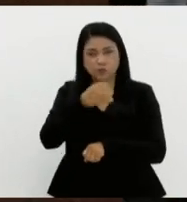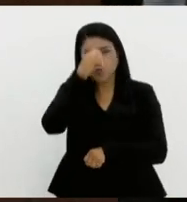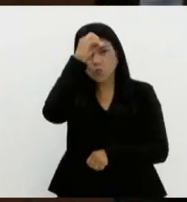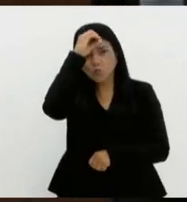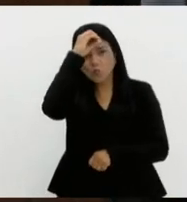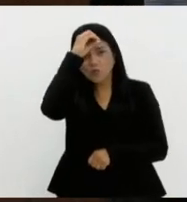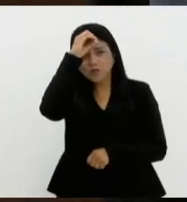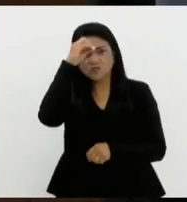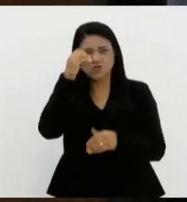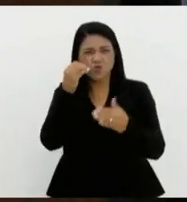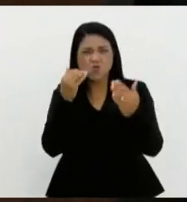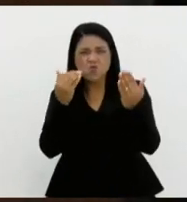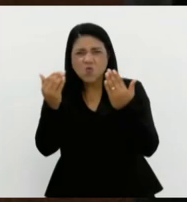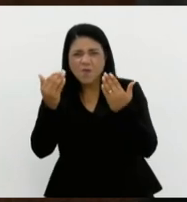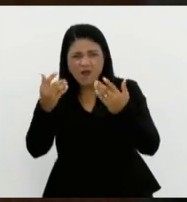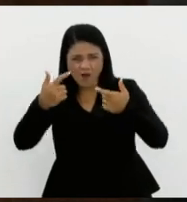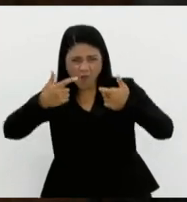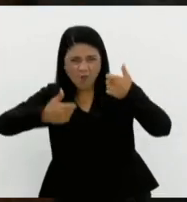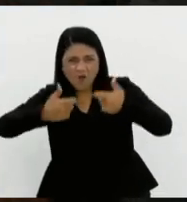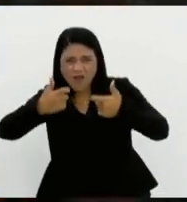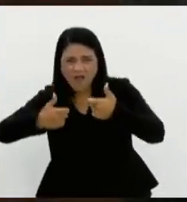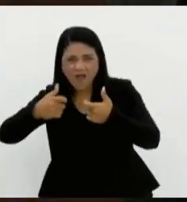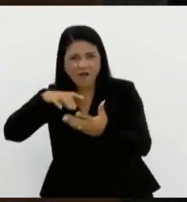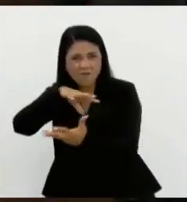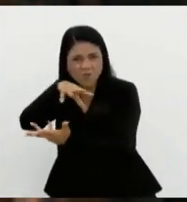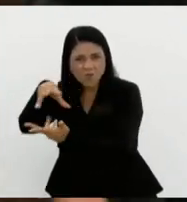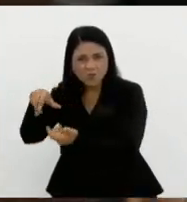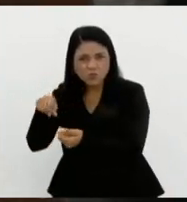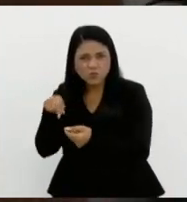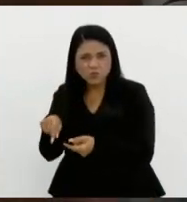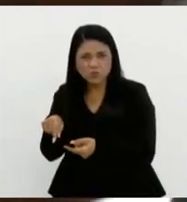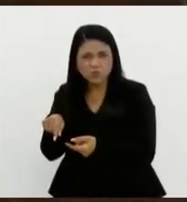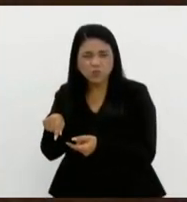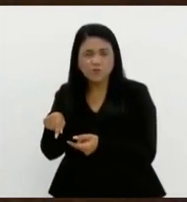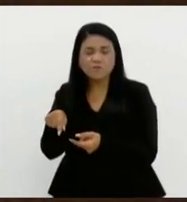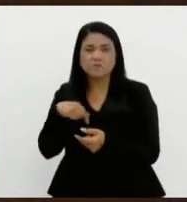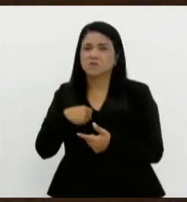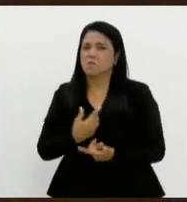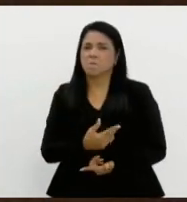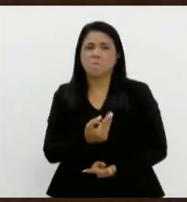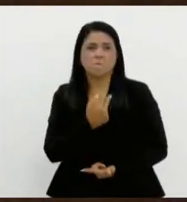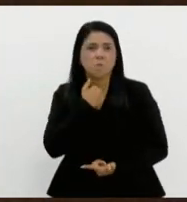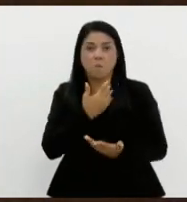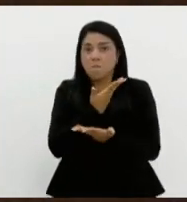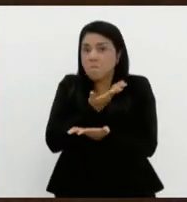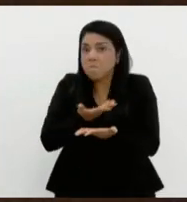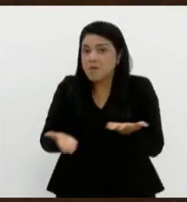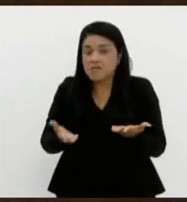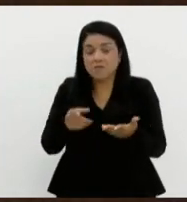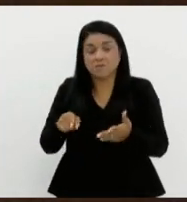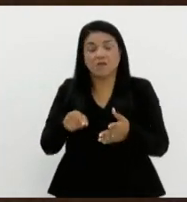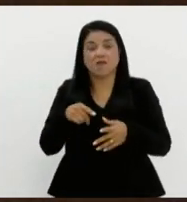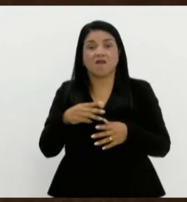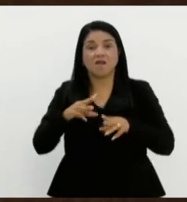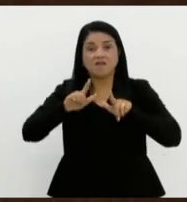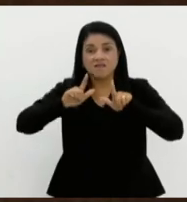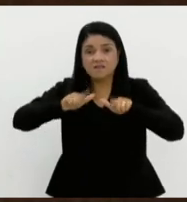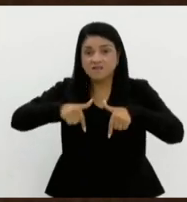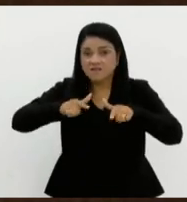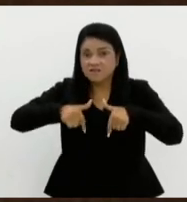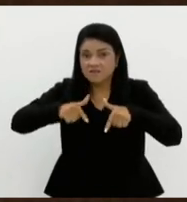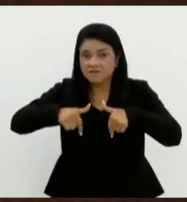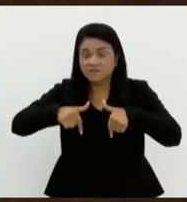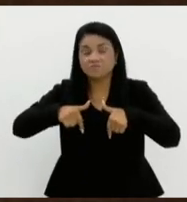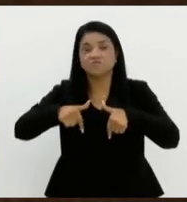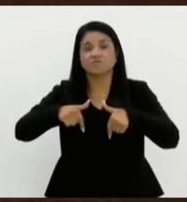podemos perder em mente é que Israel é uma nação soberana que